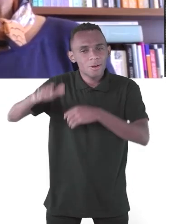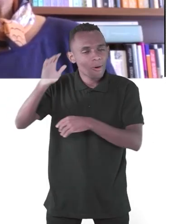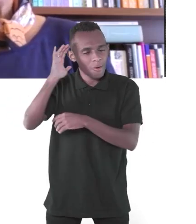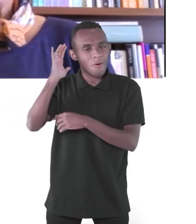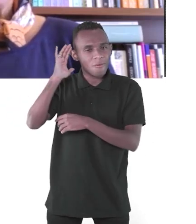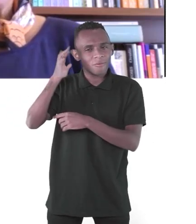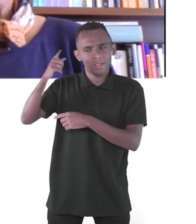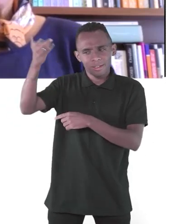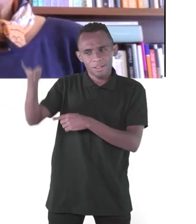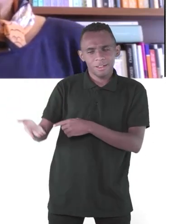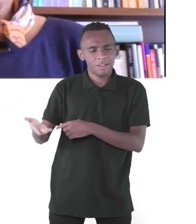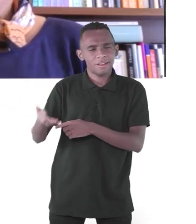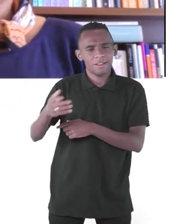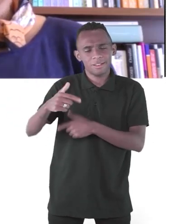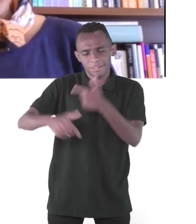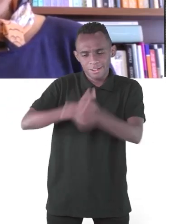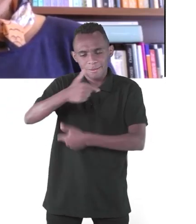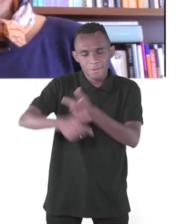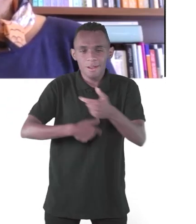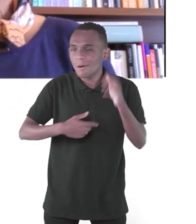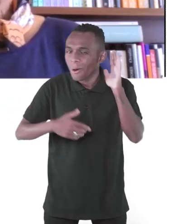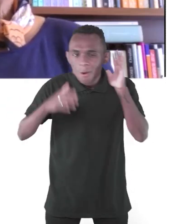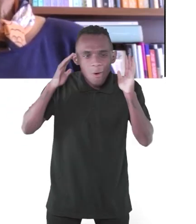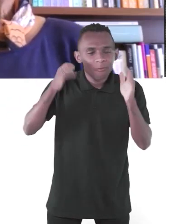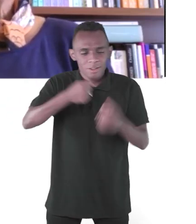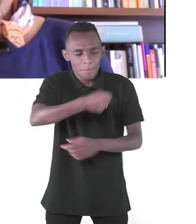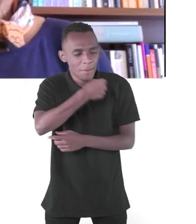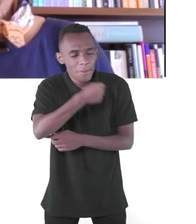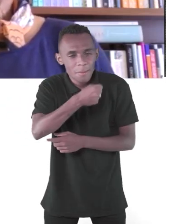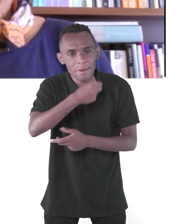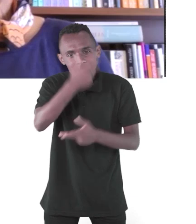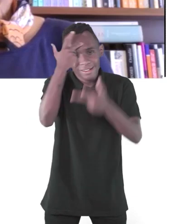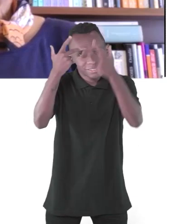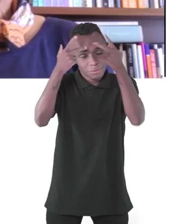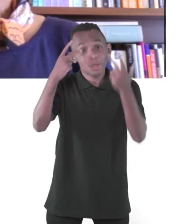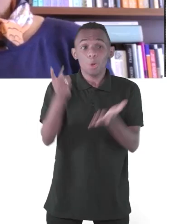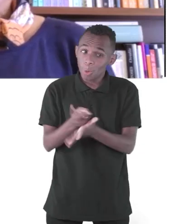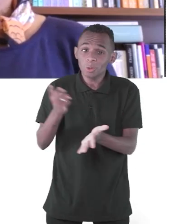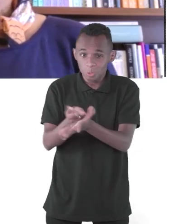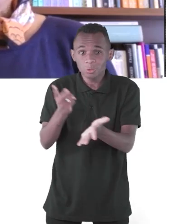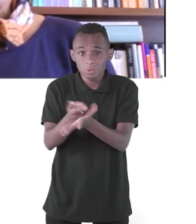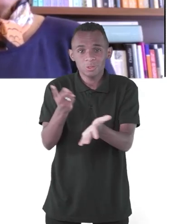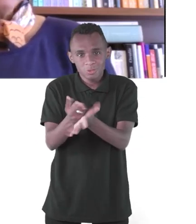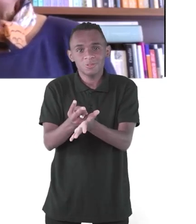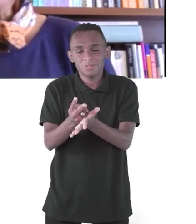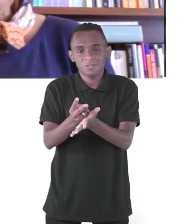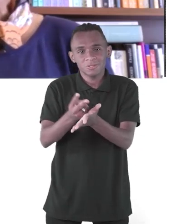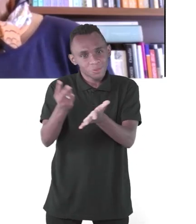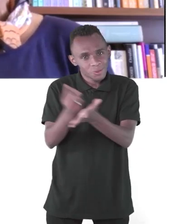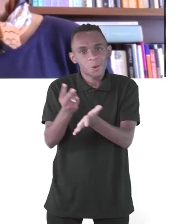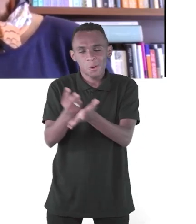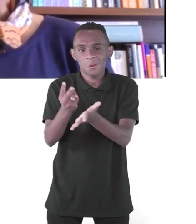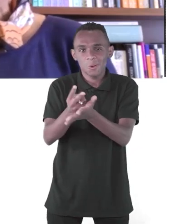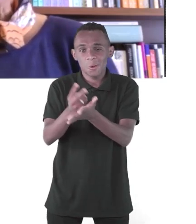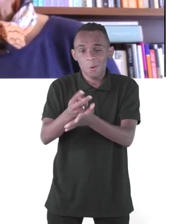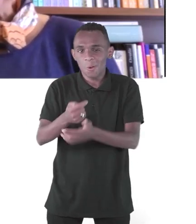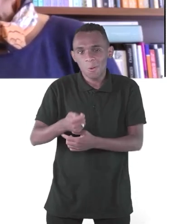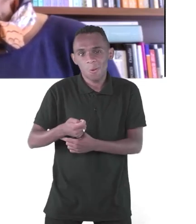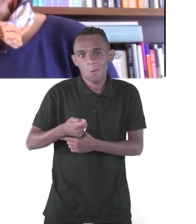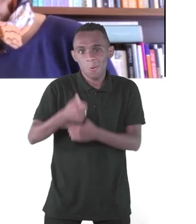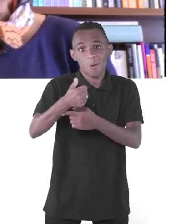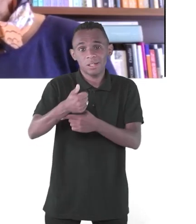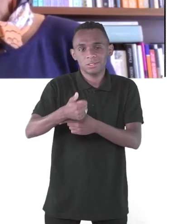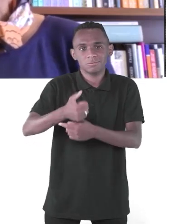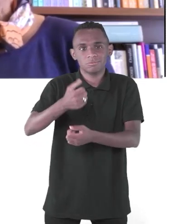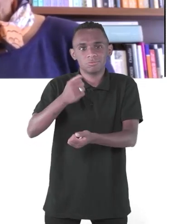ouvir a Patrícia, que ouviu tanta gente durante tantos anos, né, Patrícia? Então, assim... Sigo ouvindo, né?